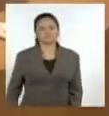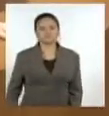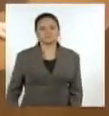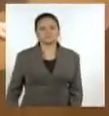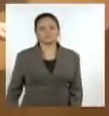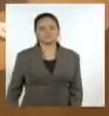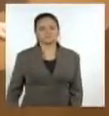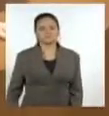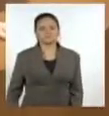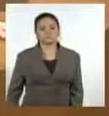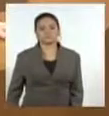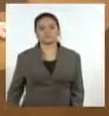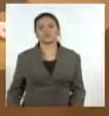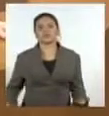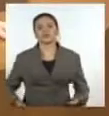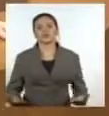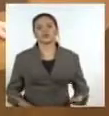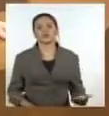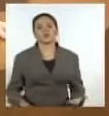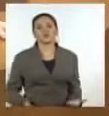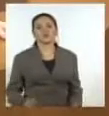olha o que fizeram com o Dr. Jackson Lago.